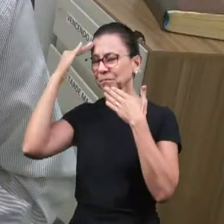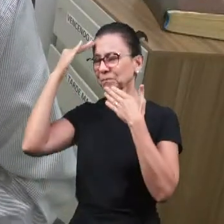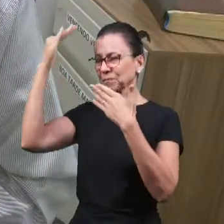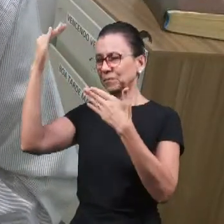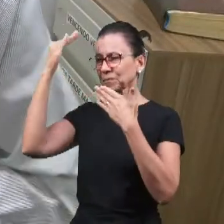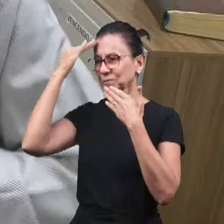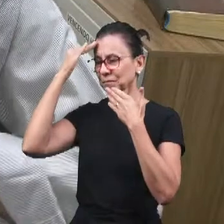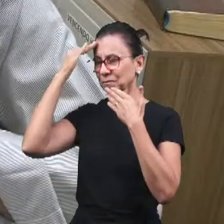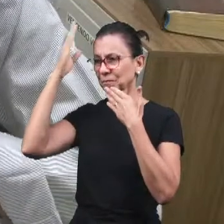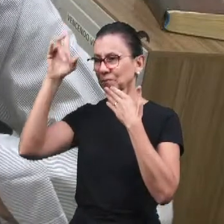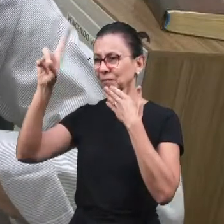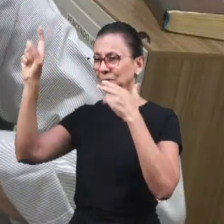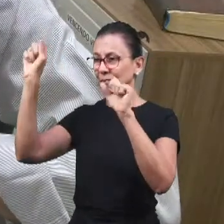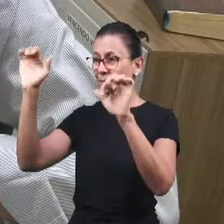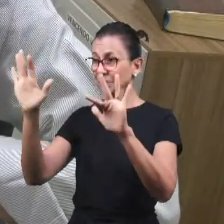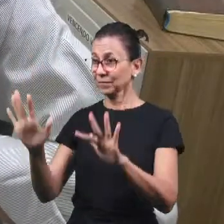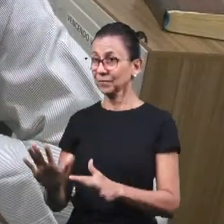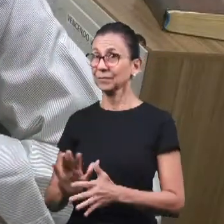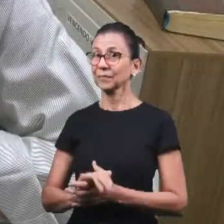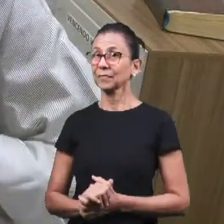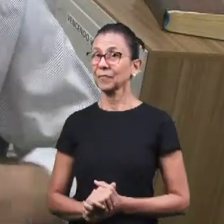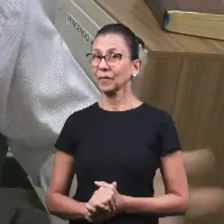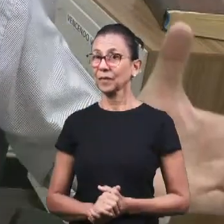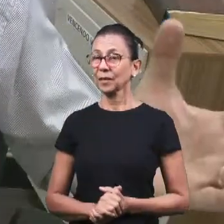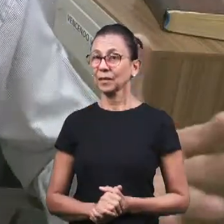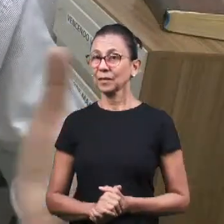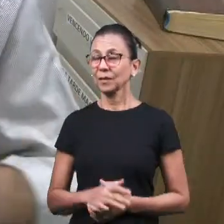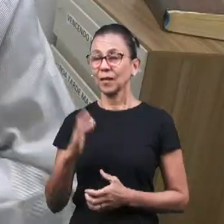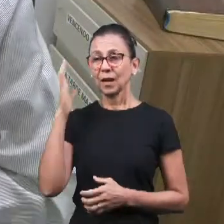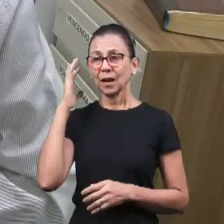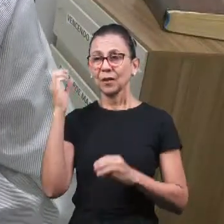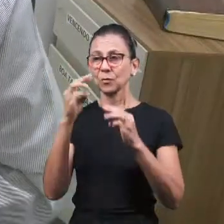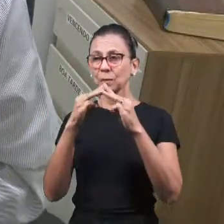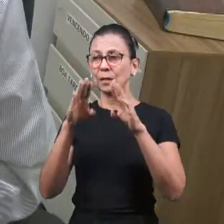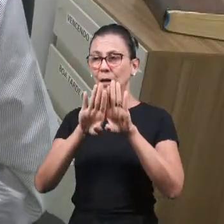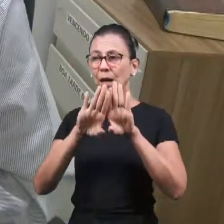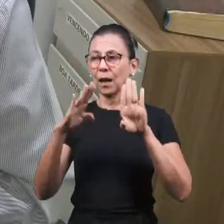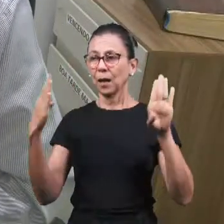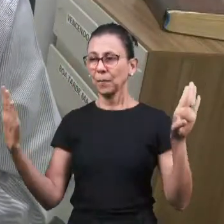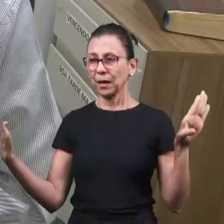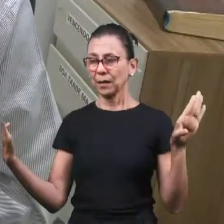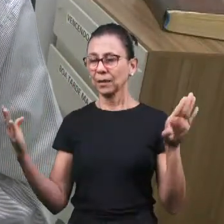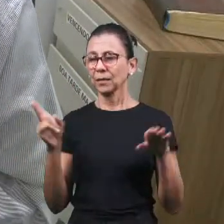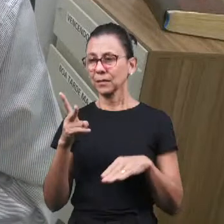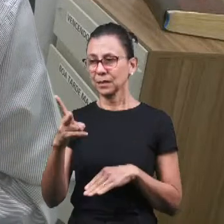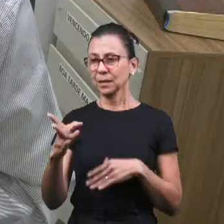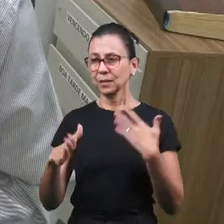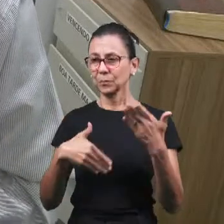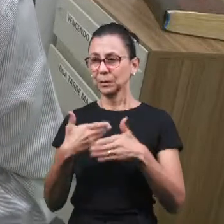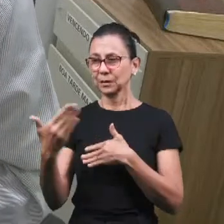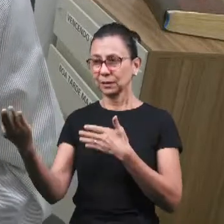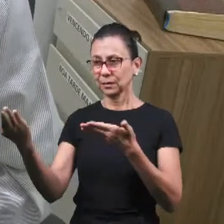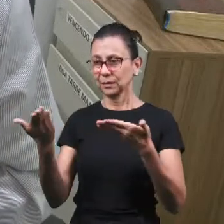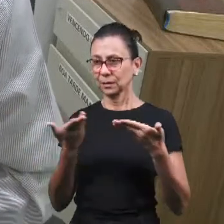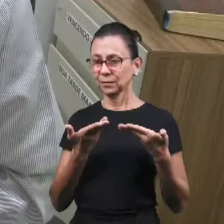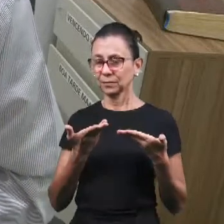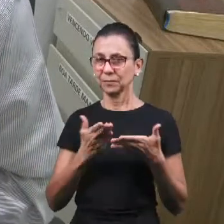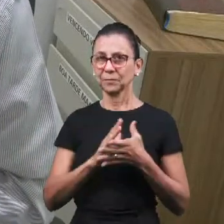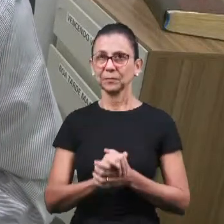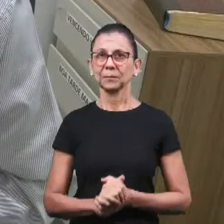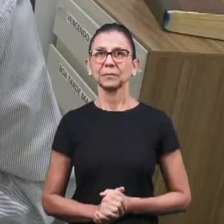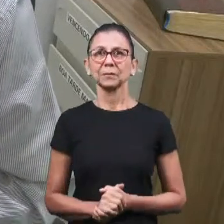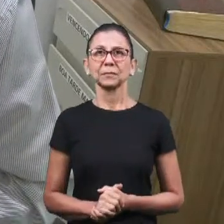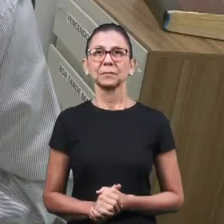Deus te abençoe. E olha, as portas da Rádio Manaim estão sempre abertas para o Senhor. Vai ser uma alegria recebê-lo aqui mais uma vez em breve.